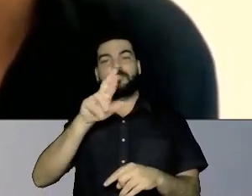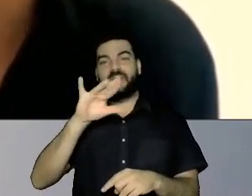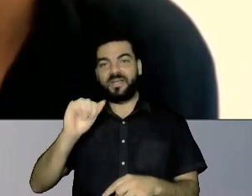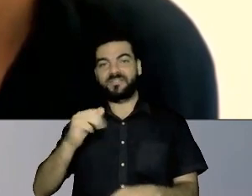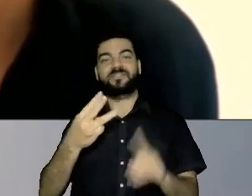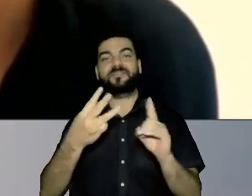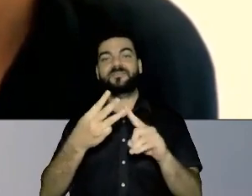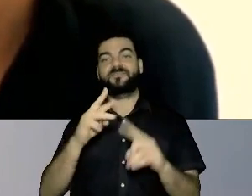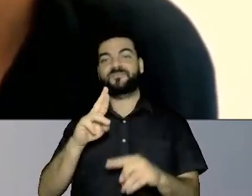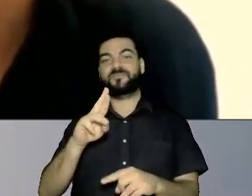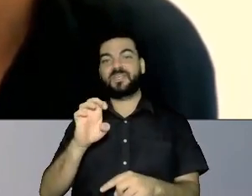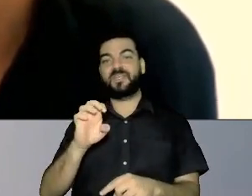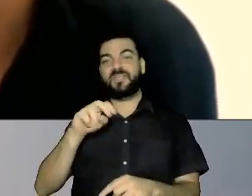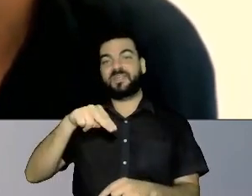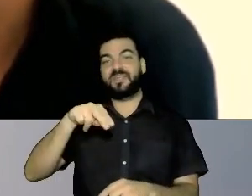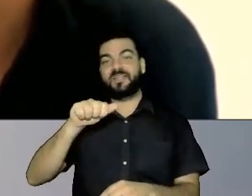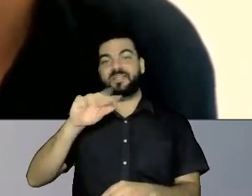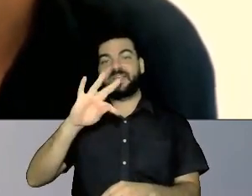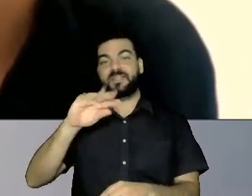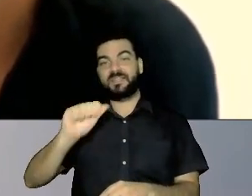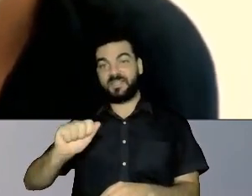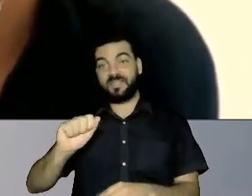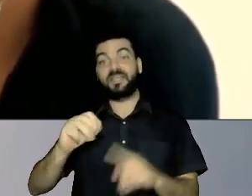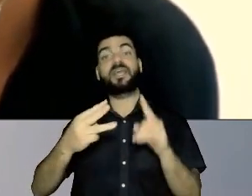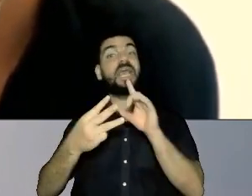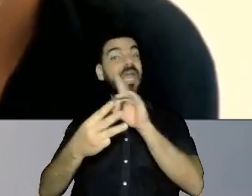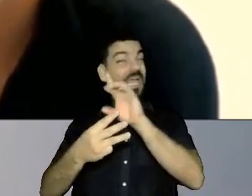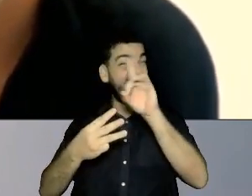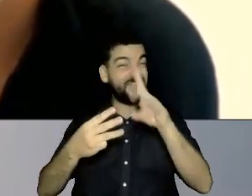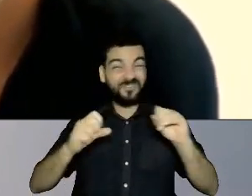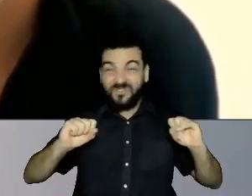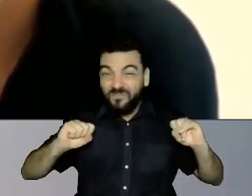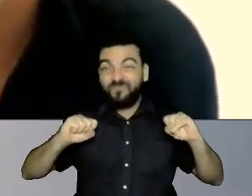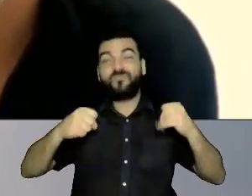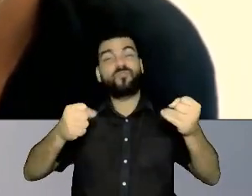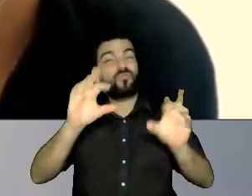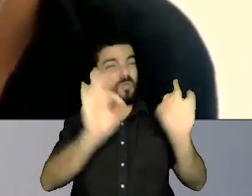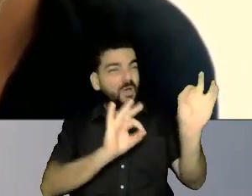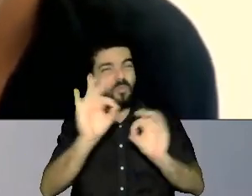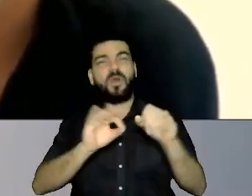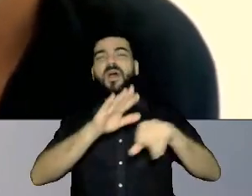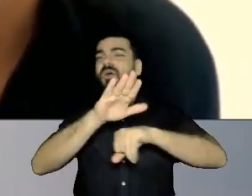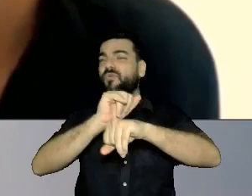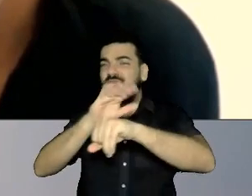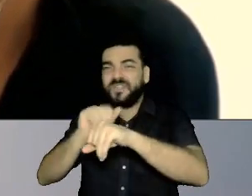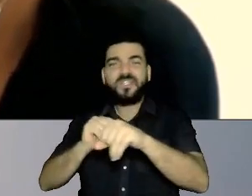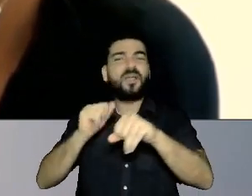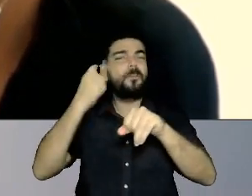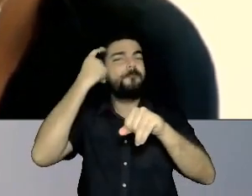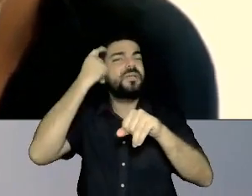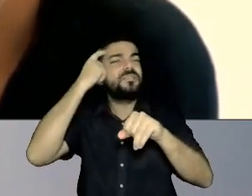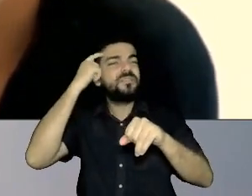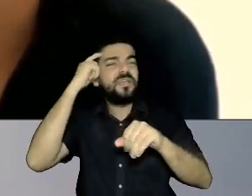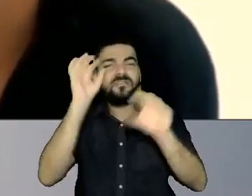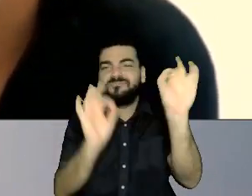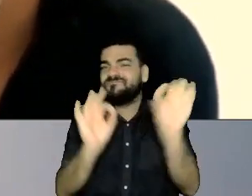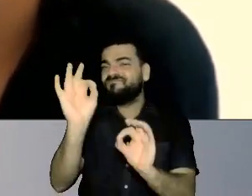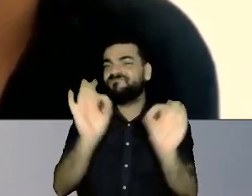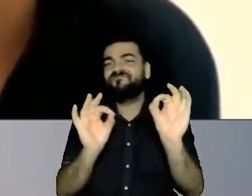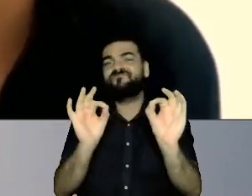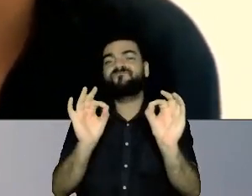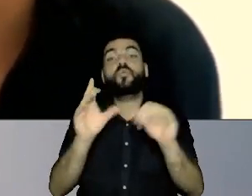Renata Lotufo, que não têm poupado esforços para incrementar a formação continuada